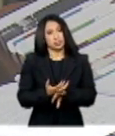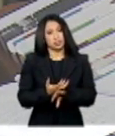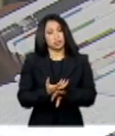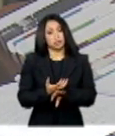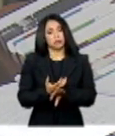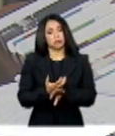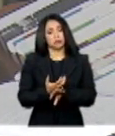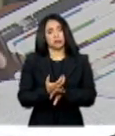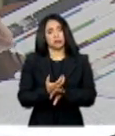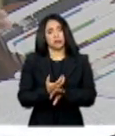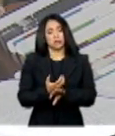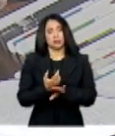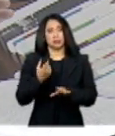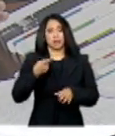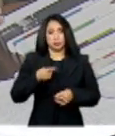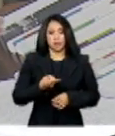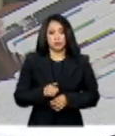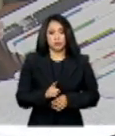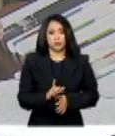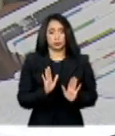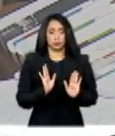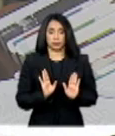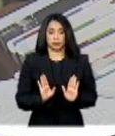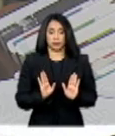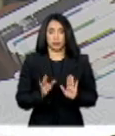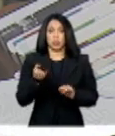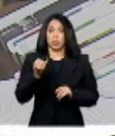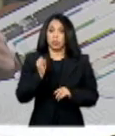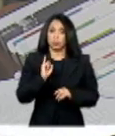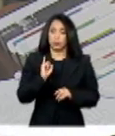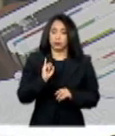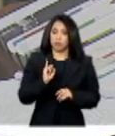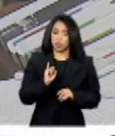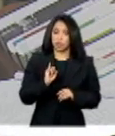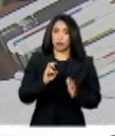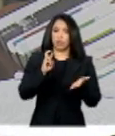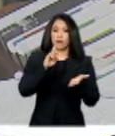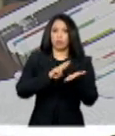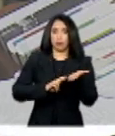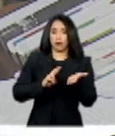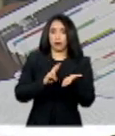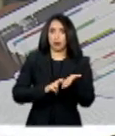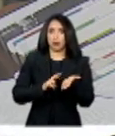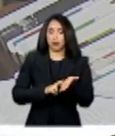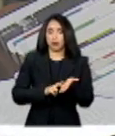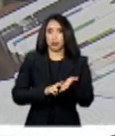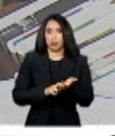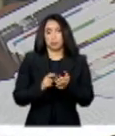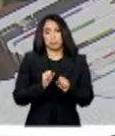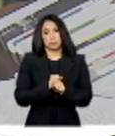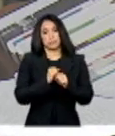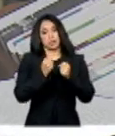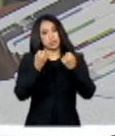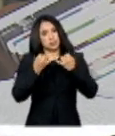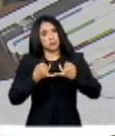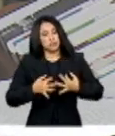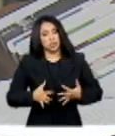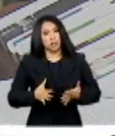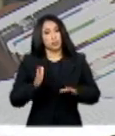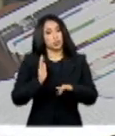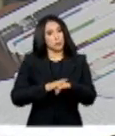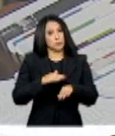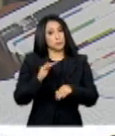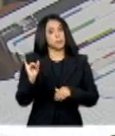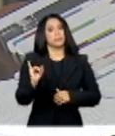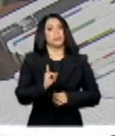verticalidade então se o ministro-relator me atesta que o que está em jogo aqui o que